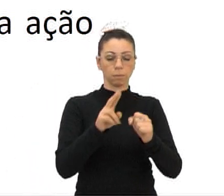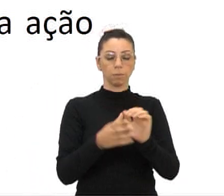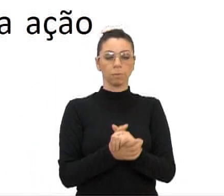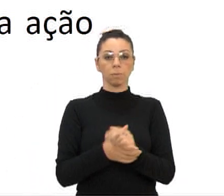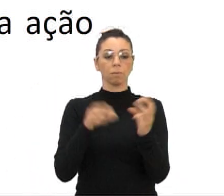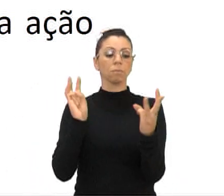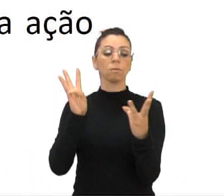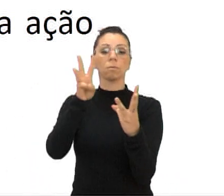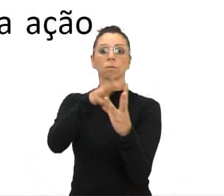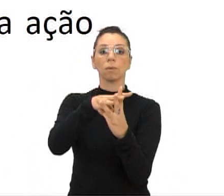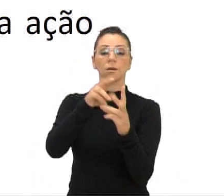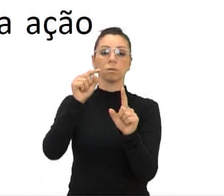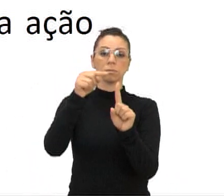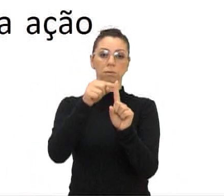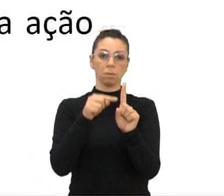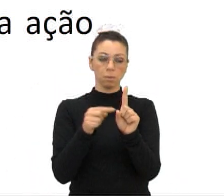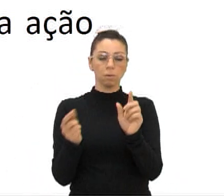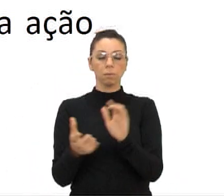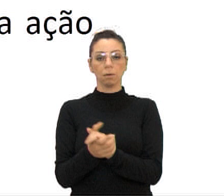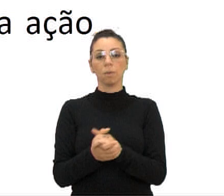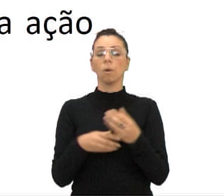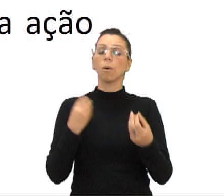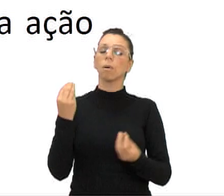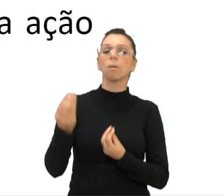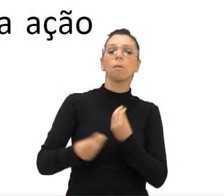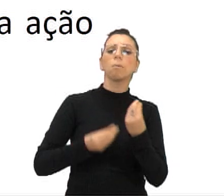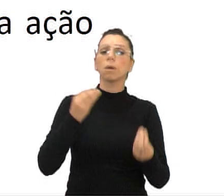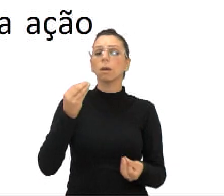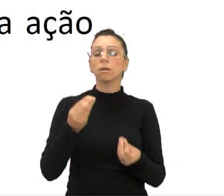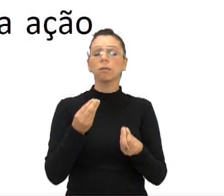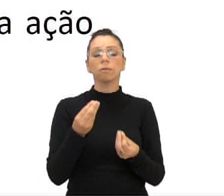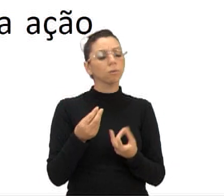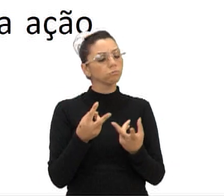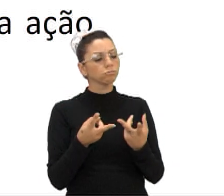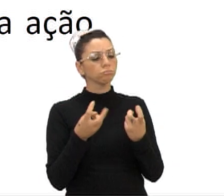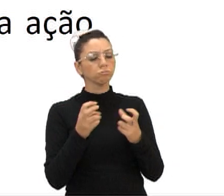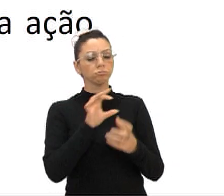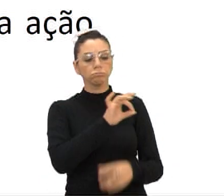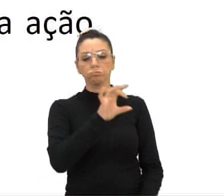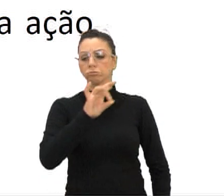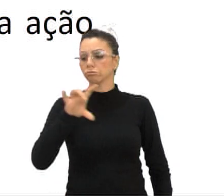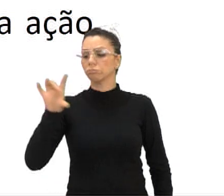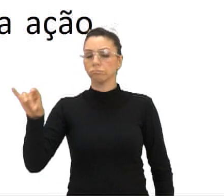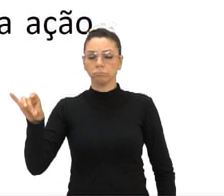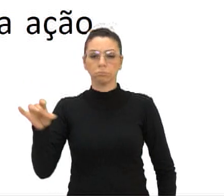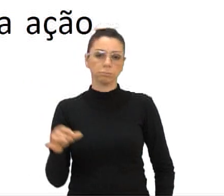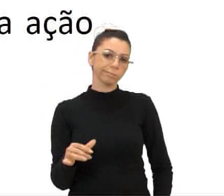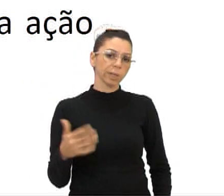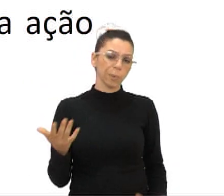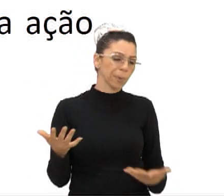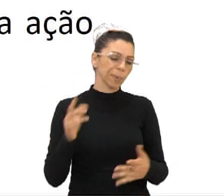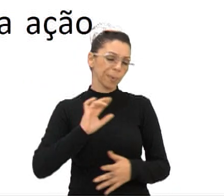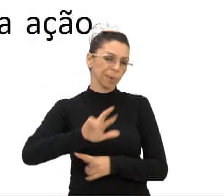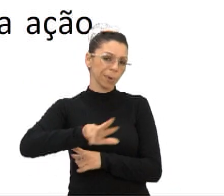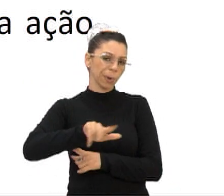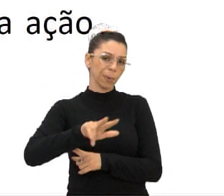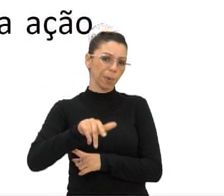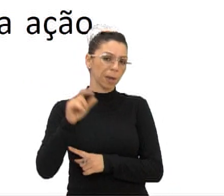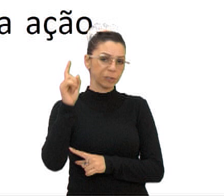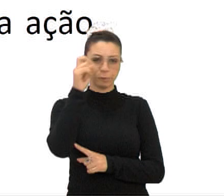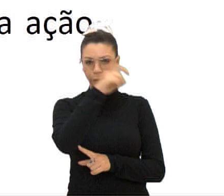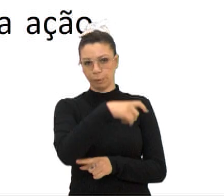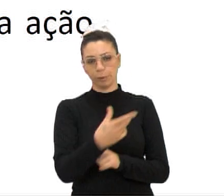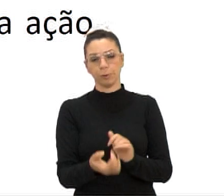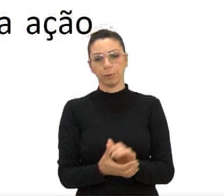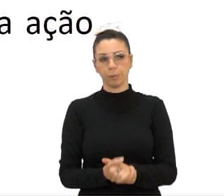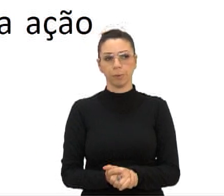três tipos de predicado. Como que nós vamos reconhecer cada um desses três tipos de predicado? Não é muito complicado, não. Olha só,